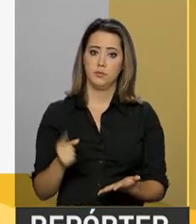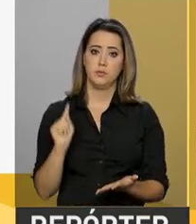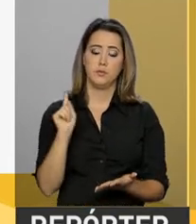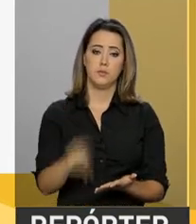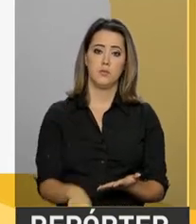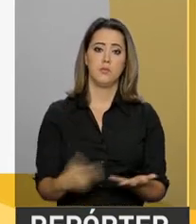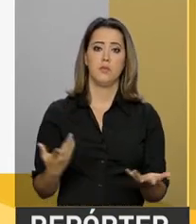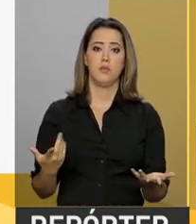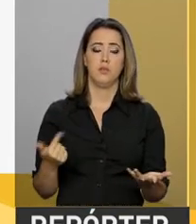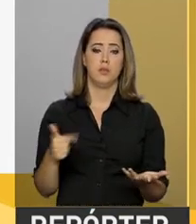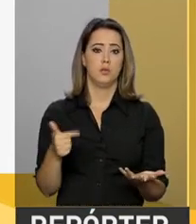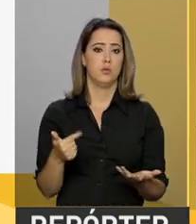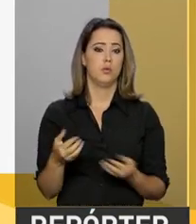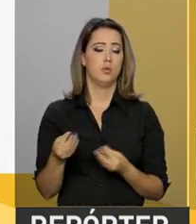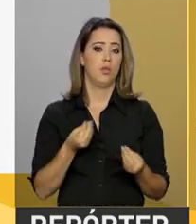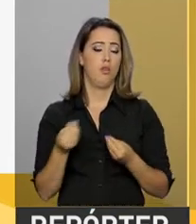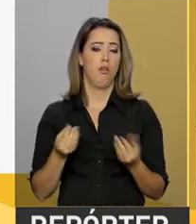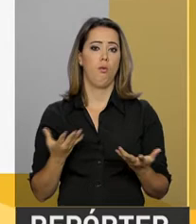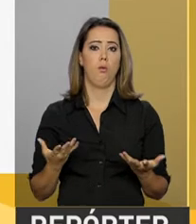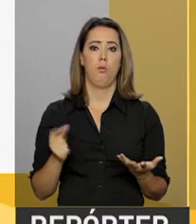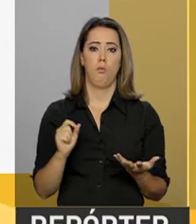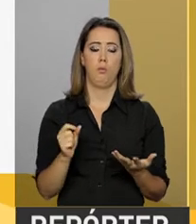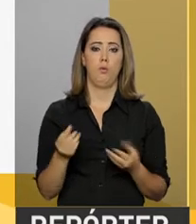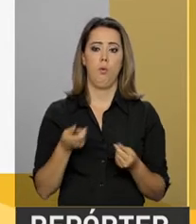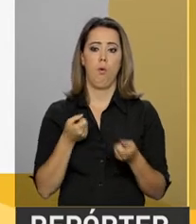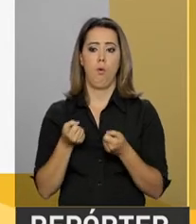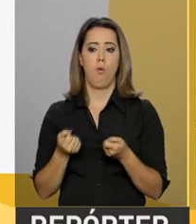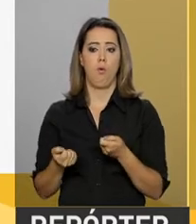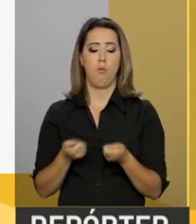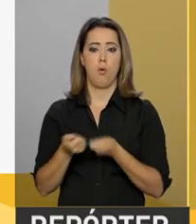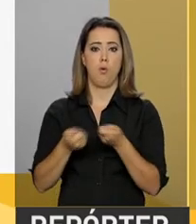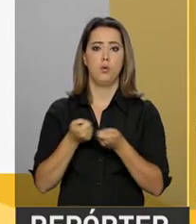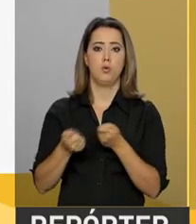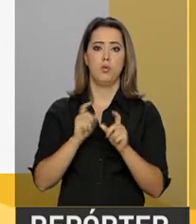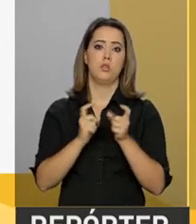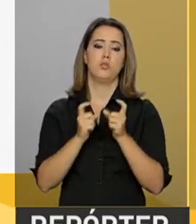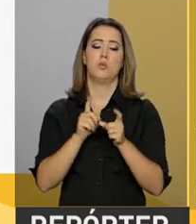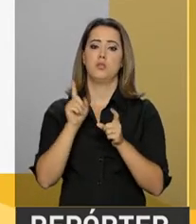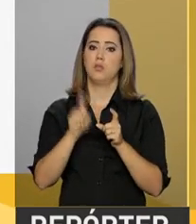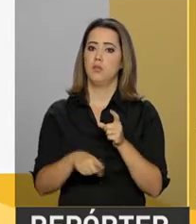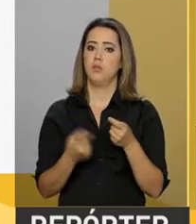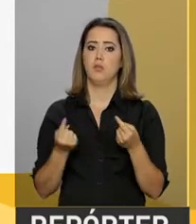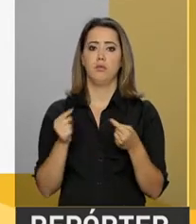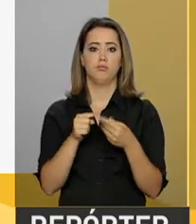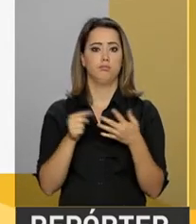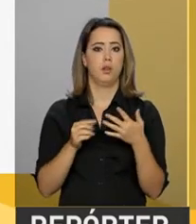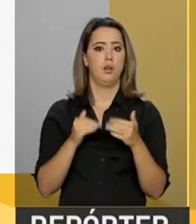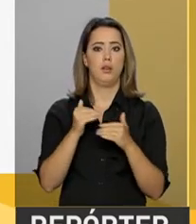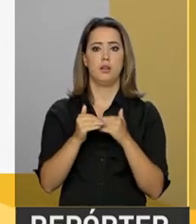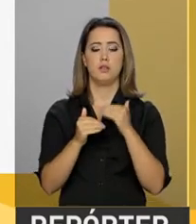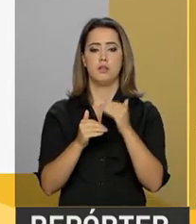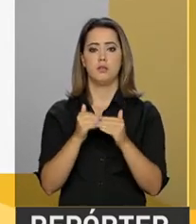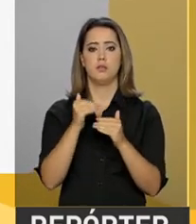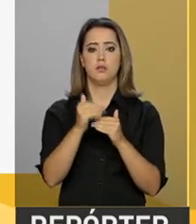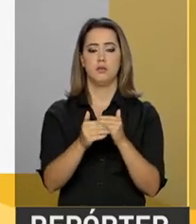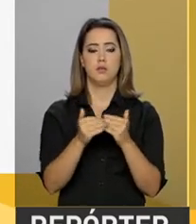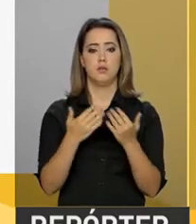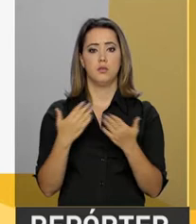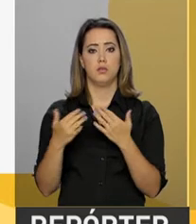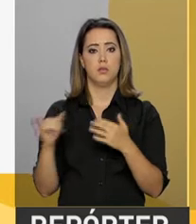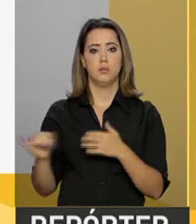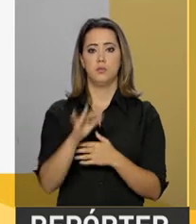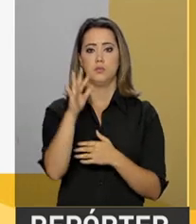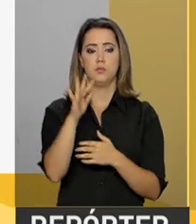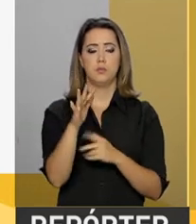não tem controle administrativo ela é ela vai crescendo a conforme a inflação